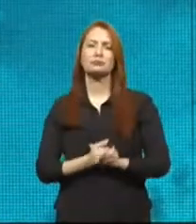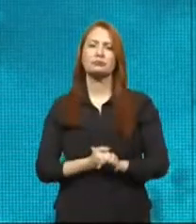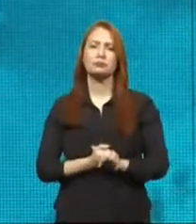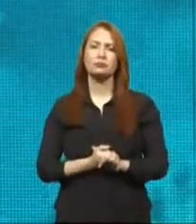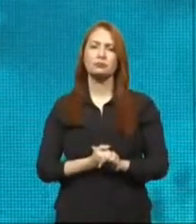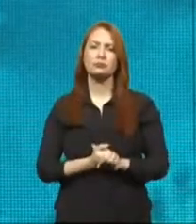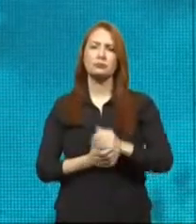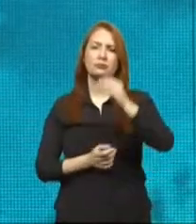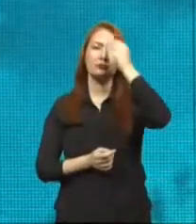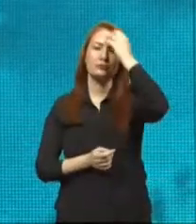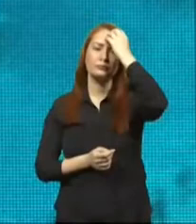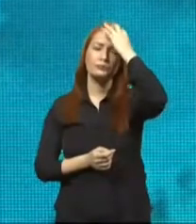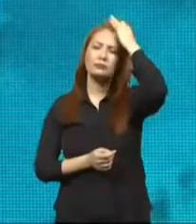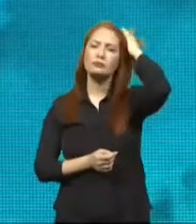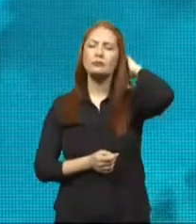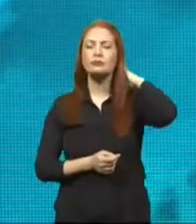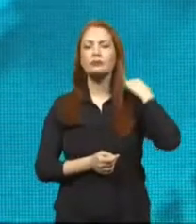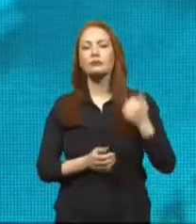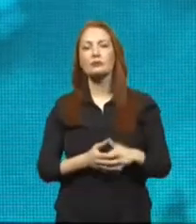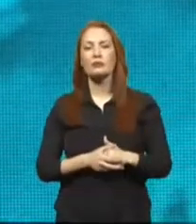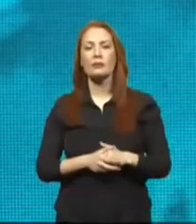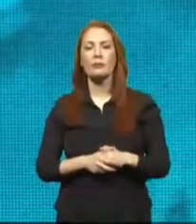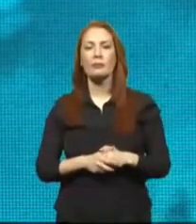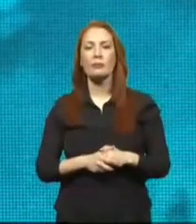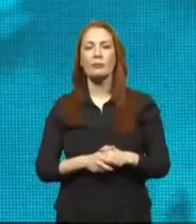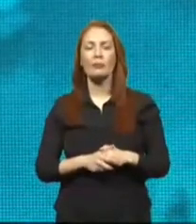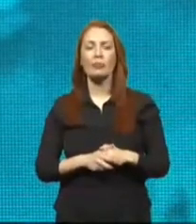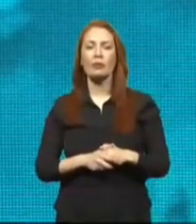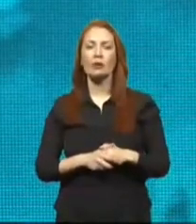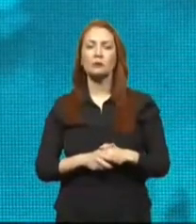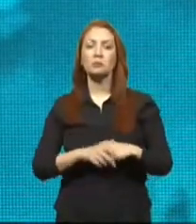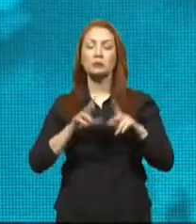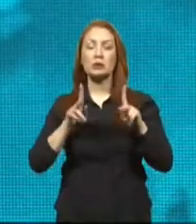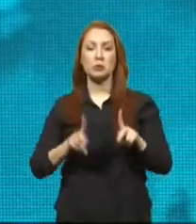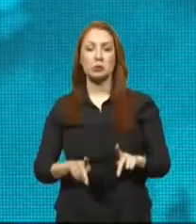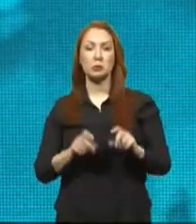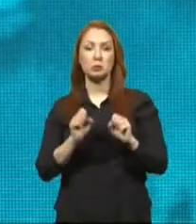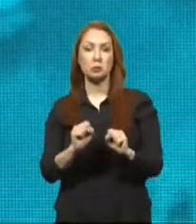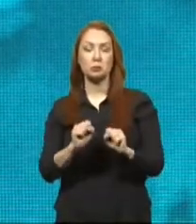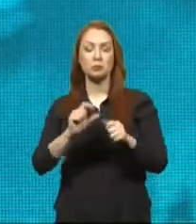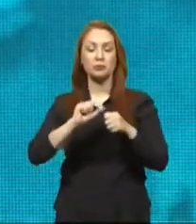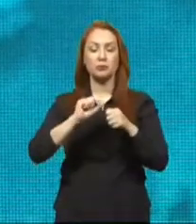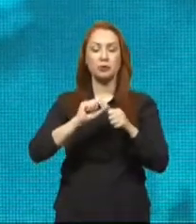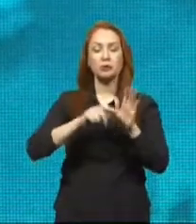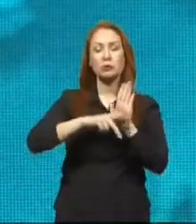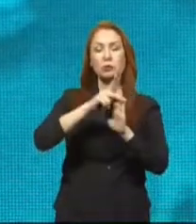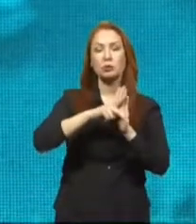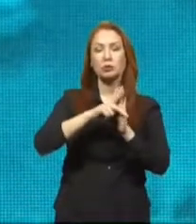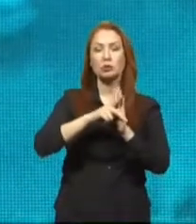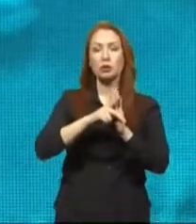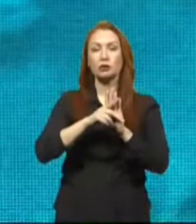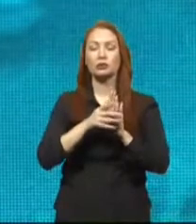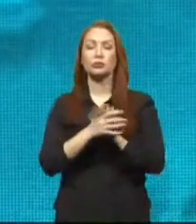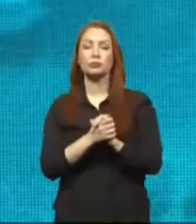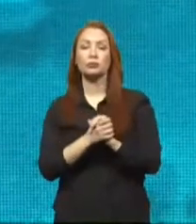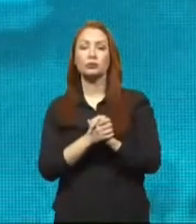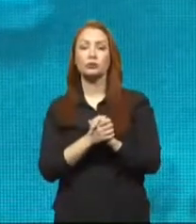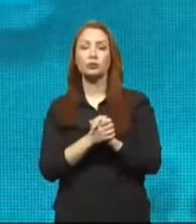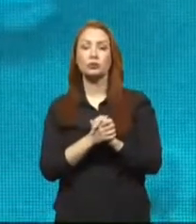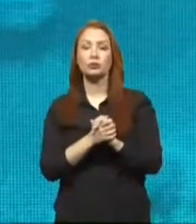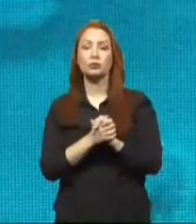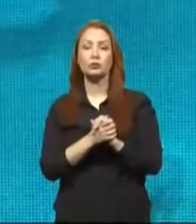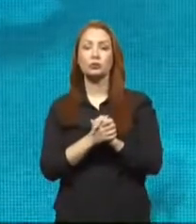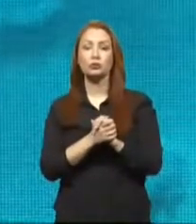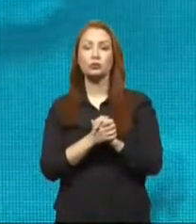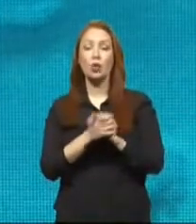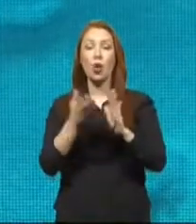padronização. E as pessoas que poderão fazer os projetos, hoje, não necessariamente, precisa ser